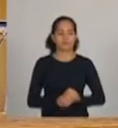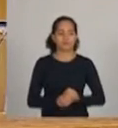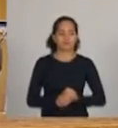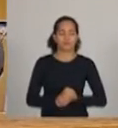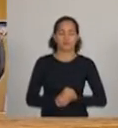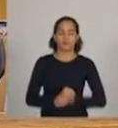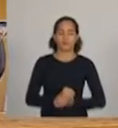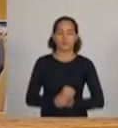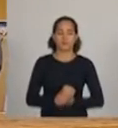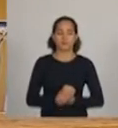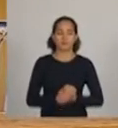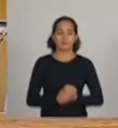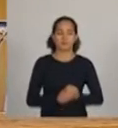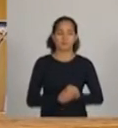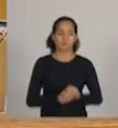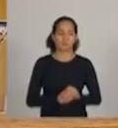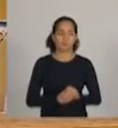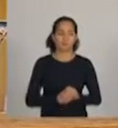Amém.